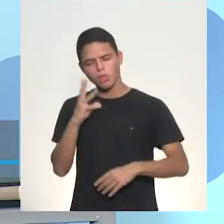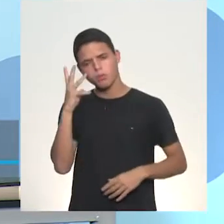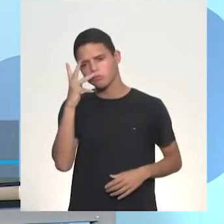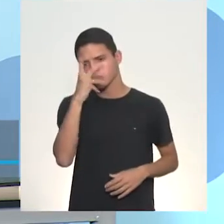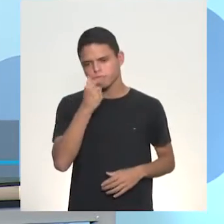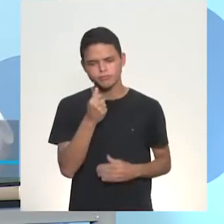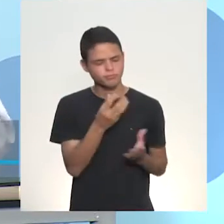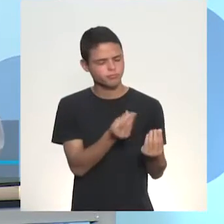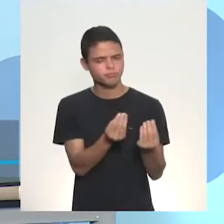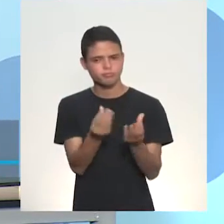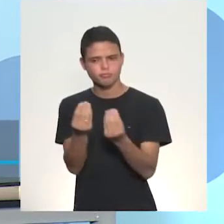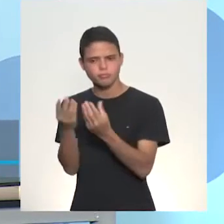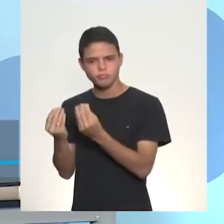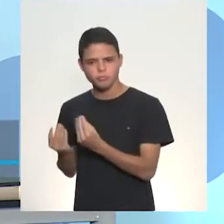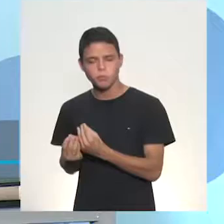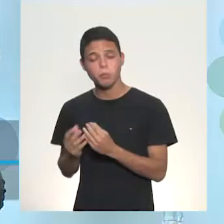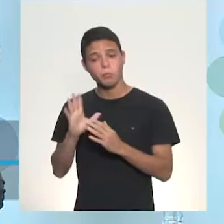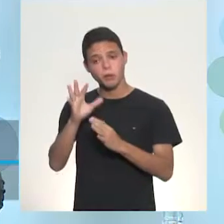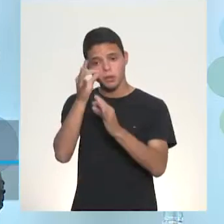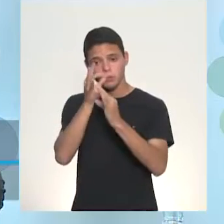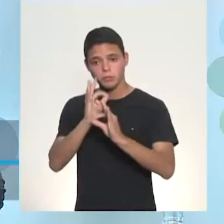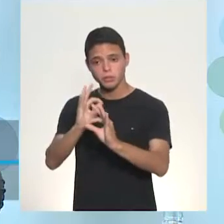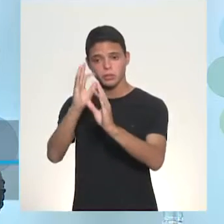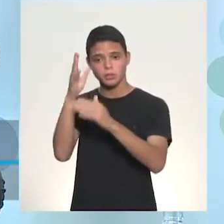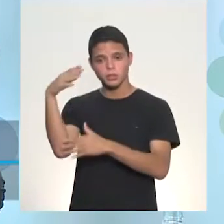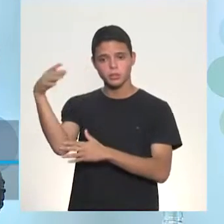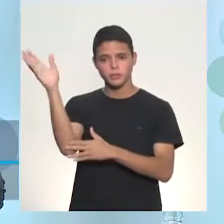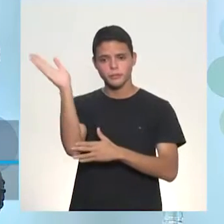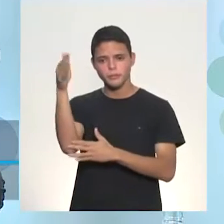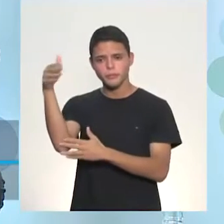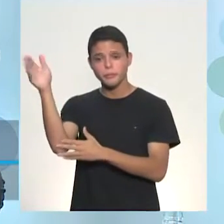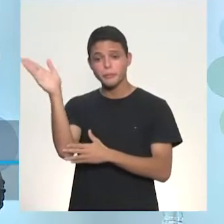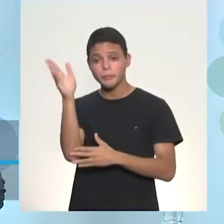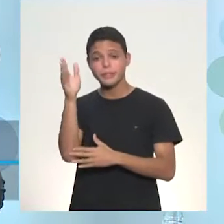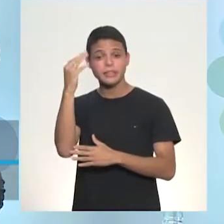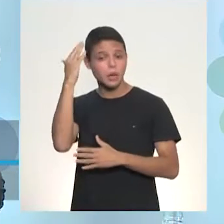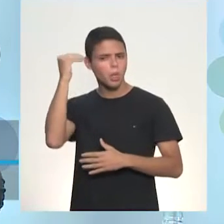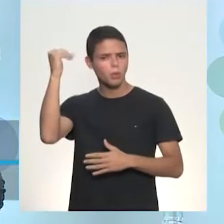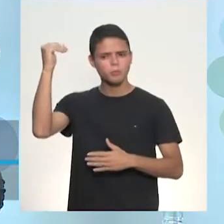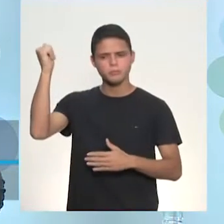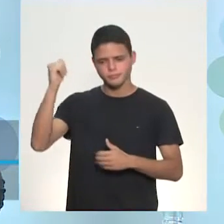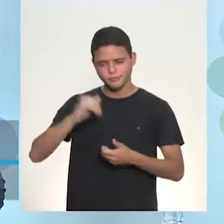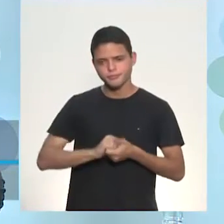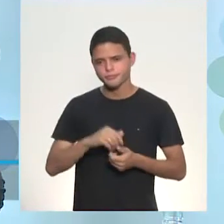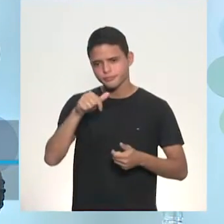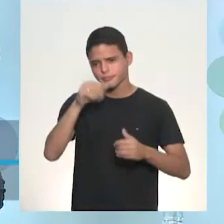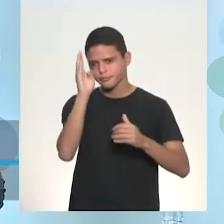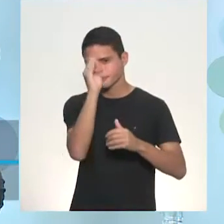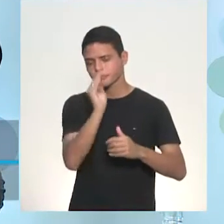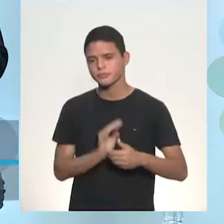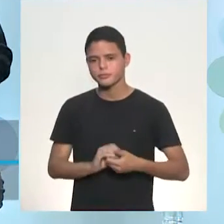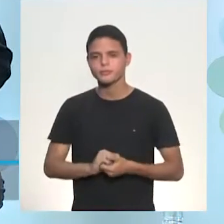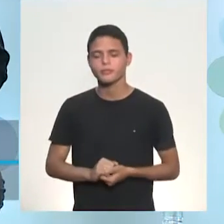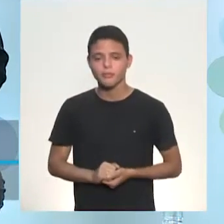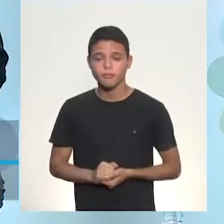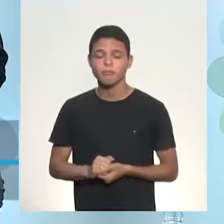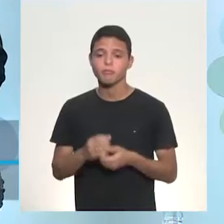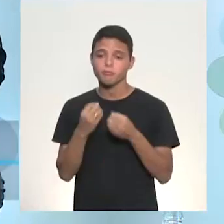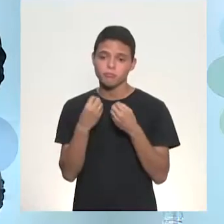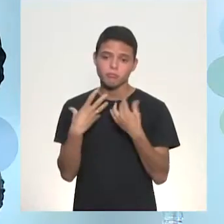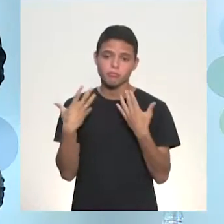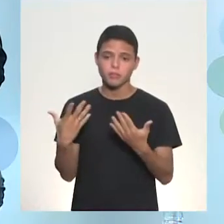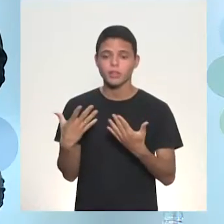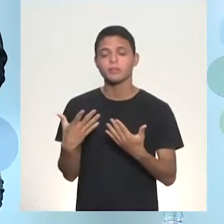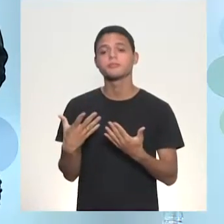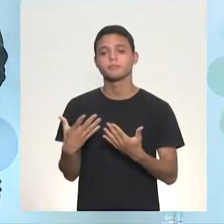tem só ele. Ele é o mais Então, famoso. mas atrapalharia o tamanduá bandeira, Sim. com certeza, porque ele come as formigas, come os cupins Isso e tal. aí. Bom, vamos ver então o que a